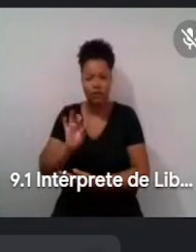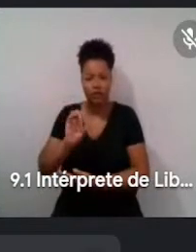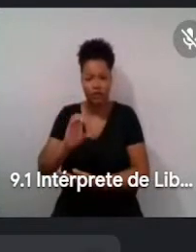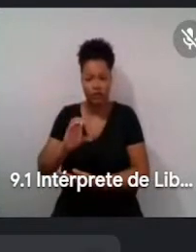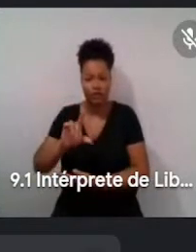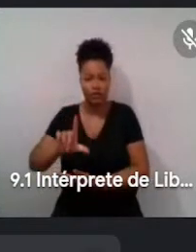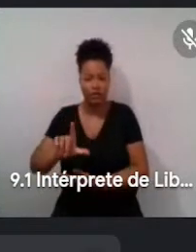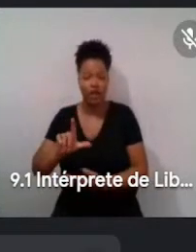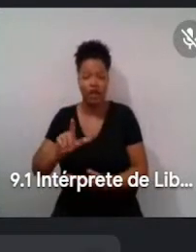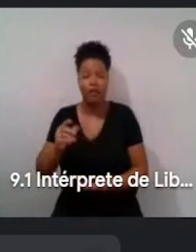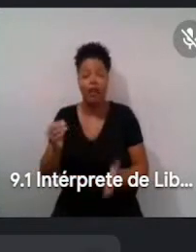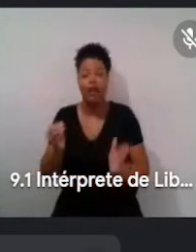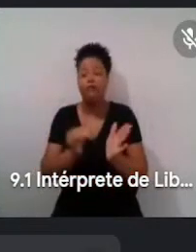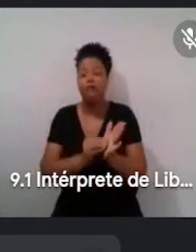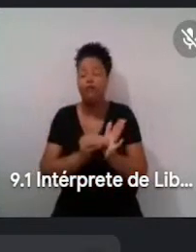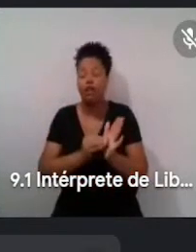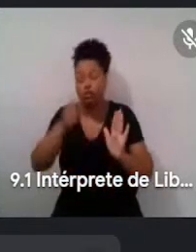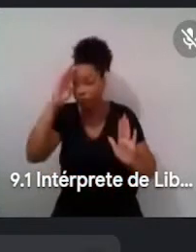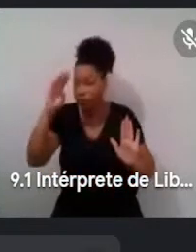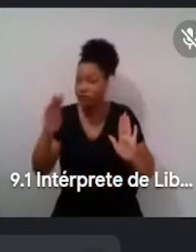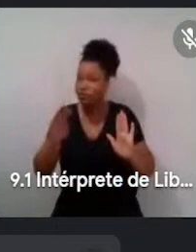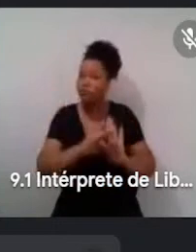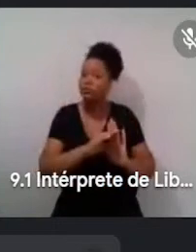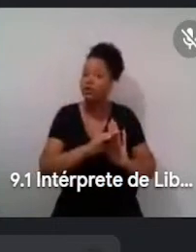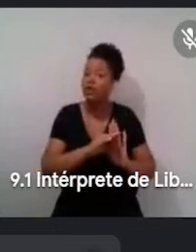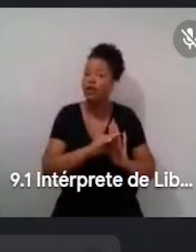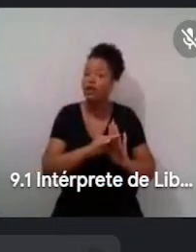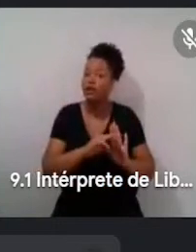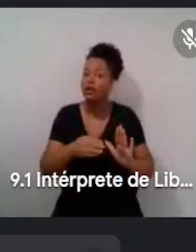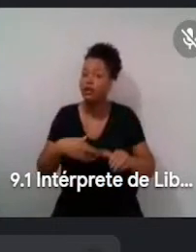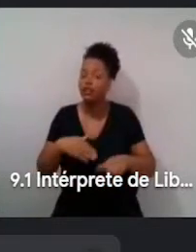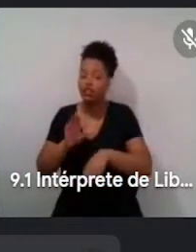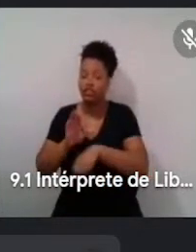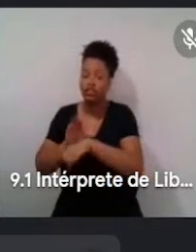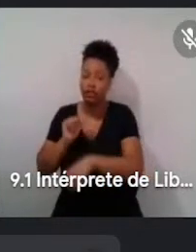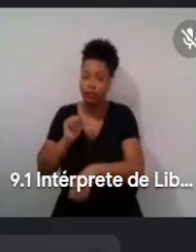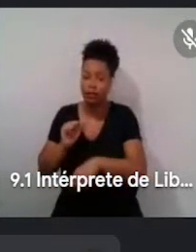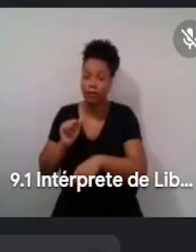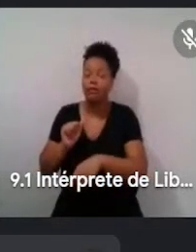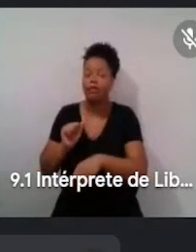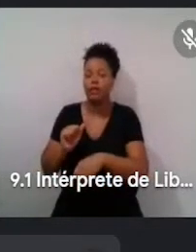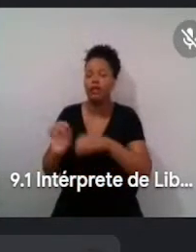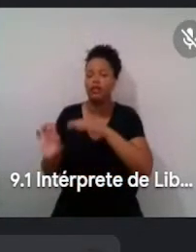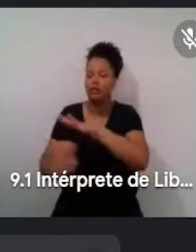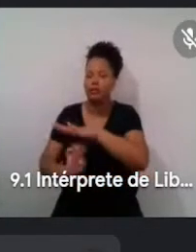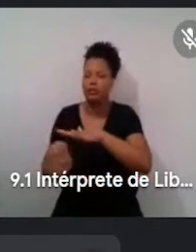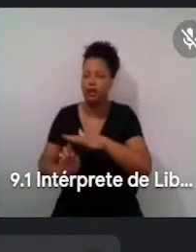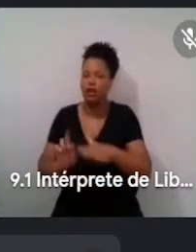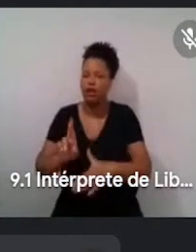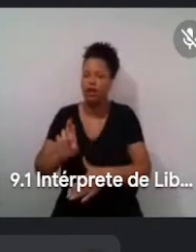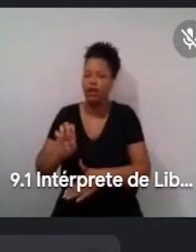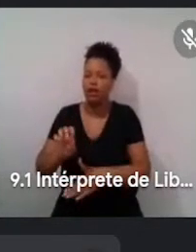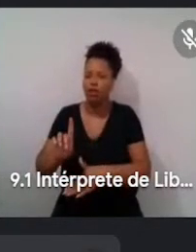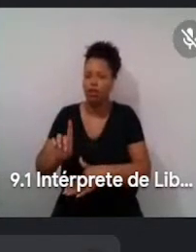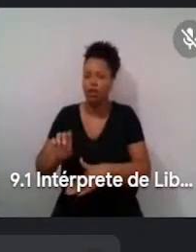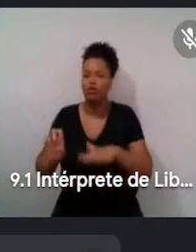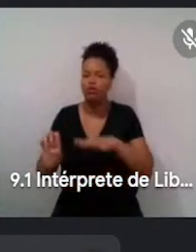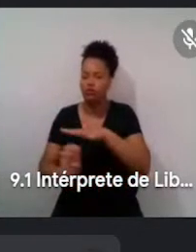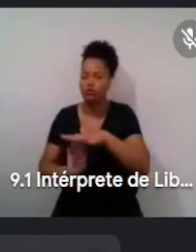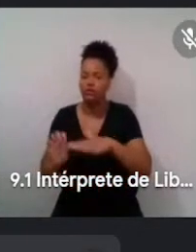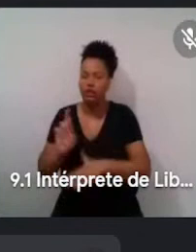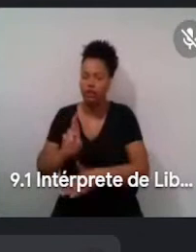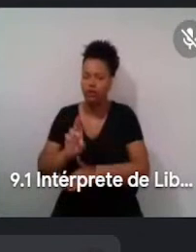liminar junto às emissoras Record e Rede TV. E nesse ponto, senhor presidente, eu acolho a